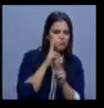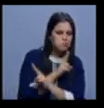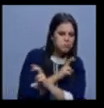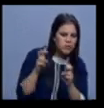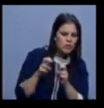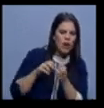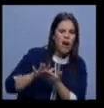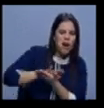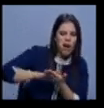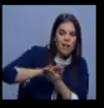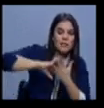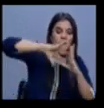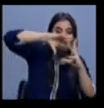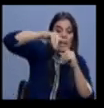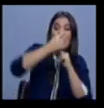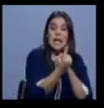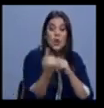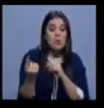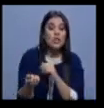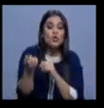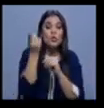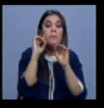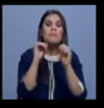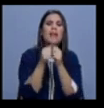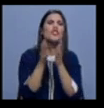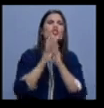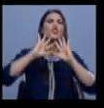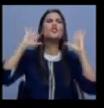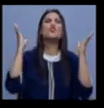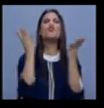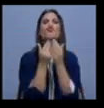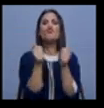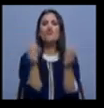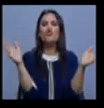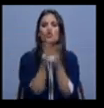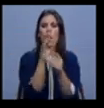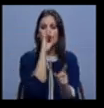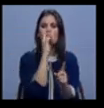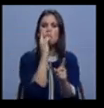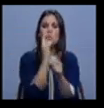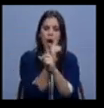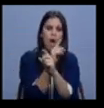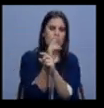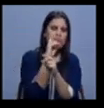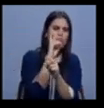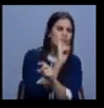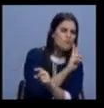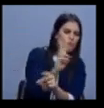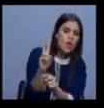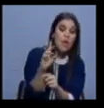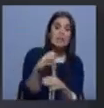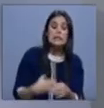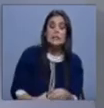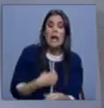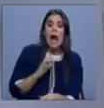destas galáxias. Não de cada uma delas, mas de todas estas galáxias que conseguiu captar. Basicamente, isto quer dizer